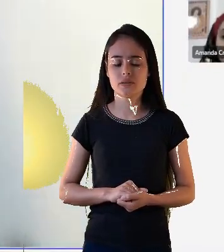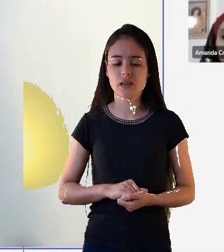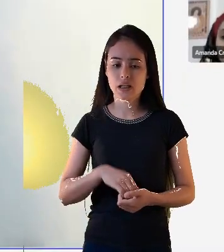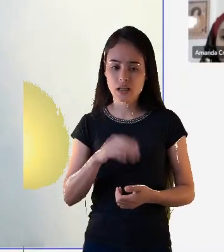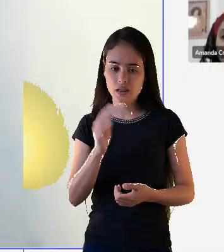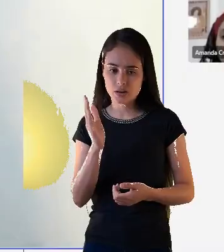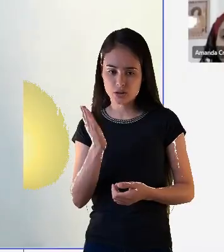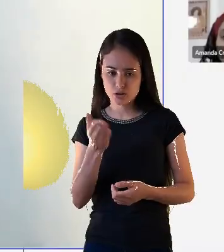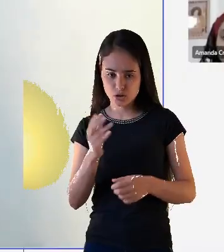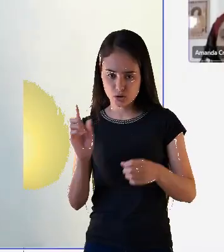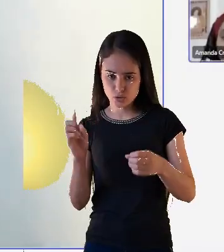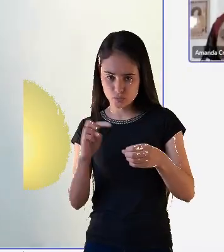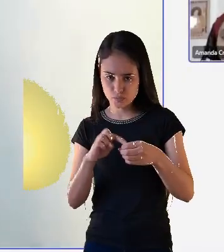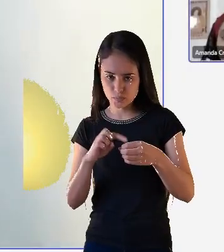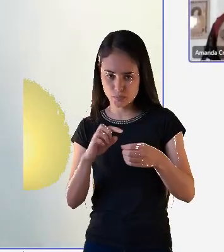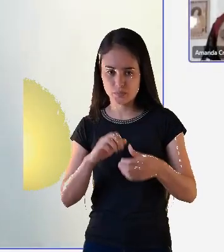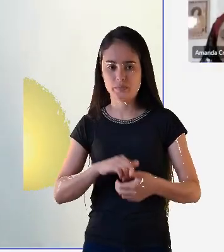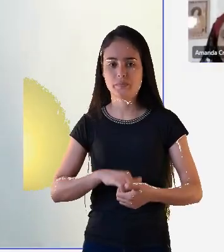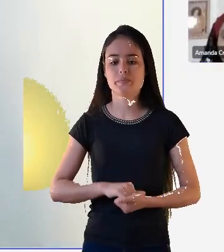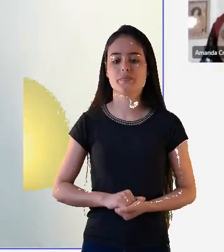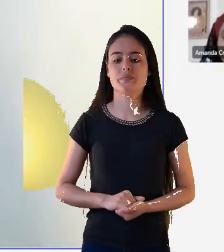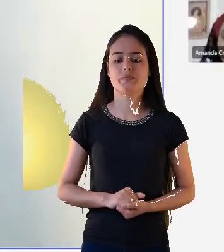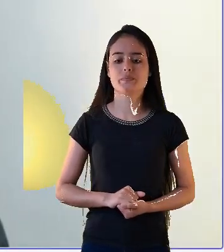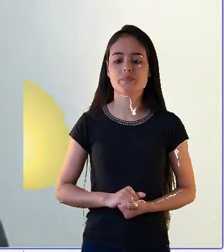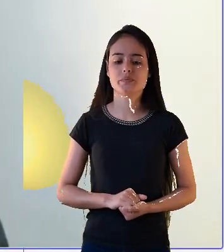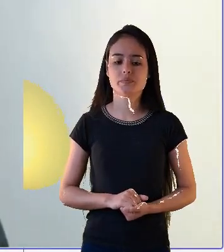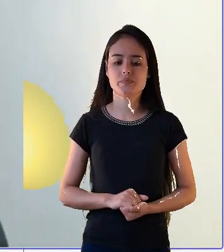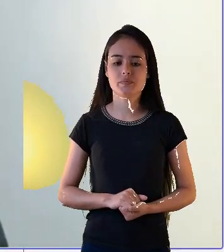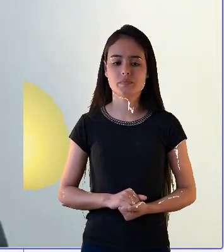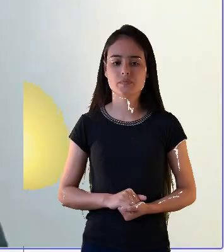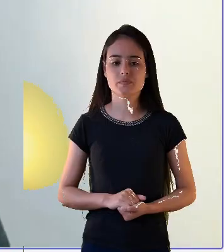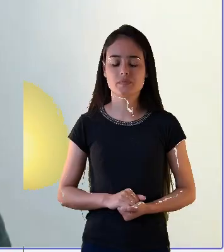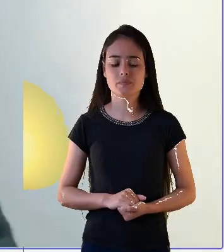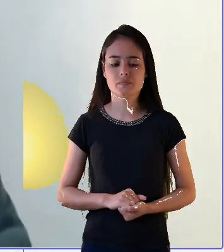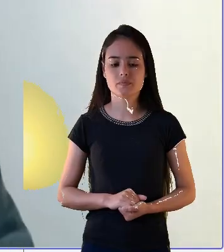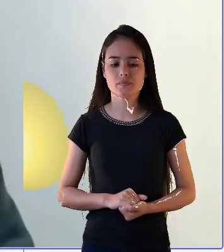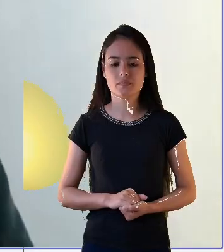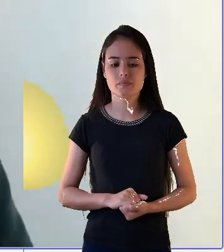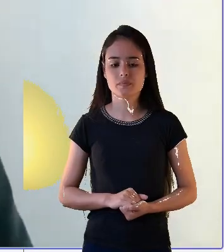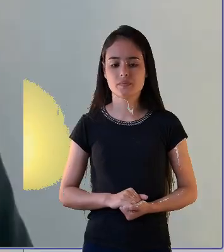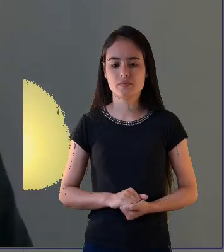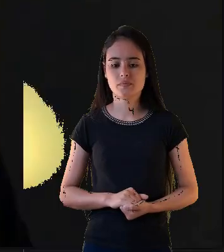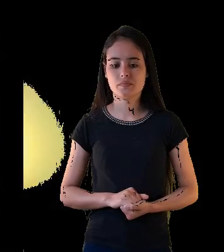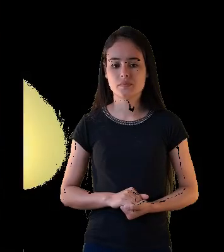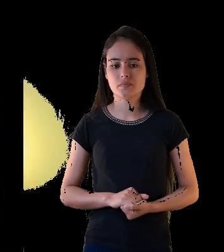Vai entrar uma imagem aí de transição. Rapidinho, estamos de volta na sala nova.